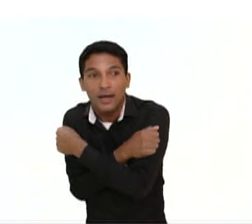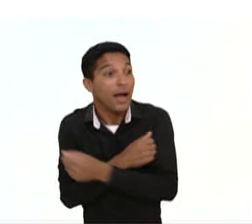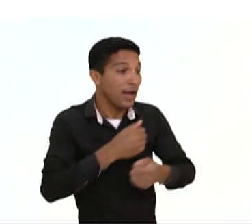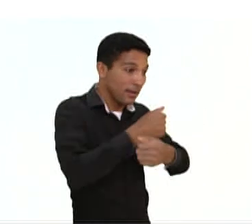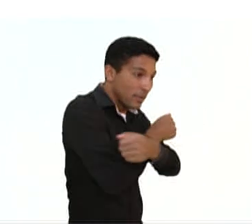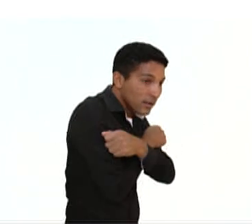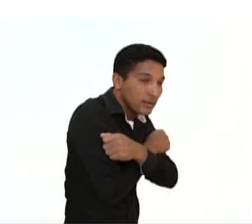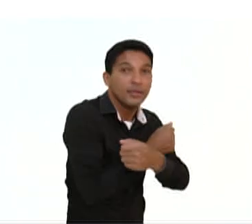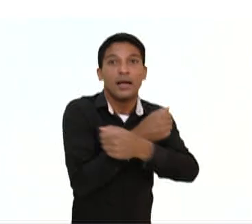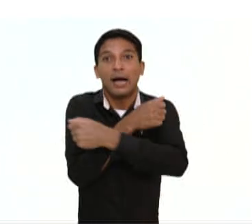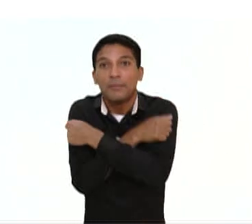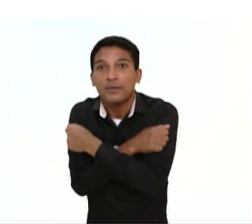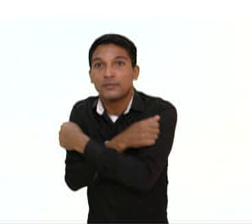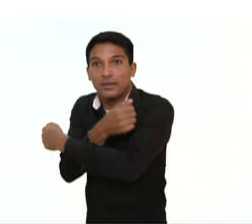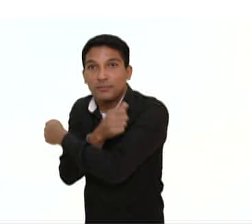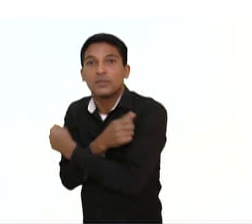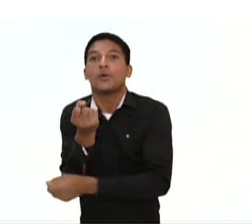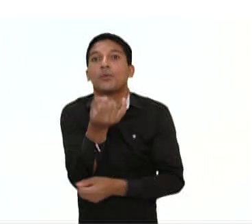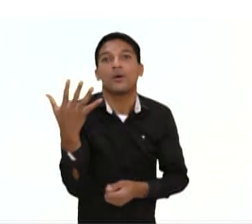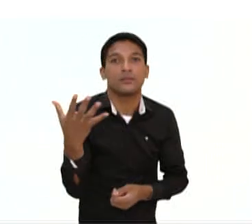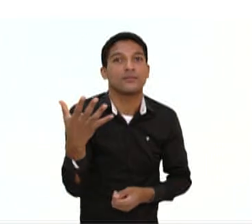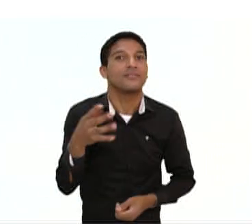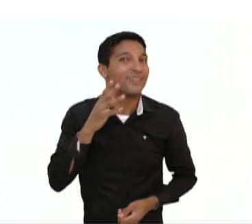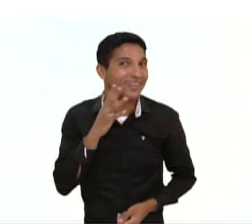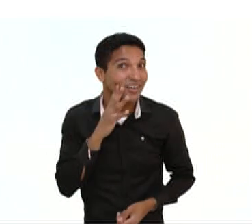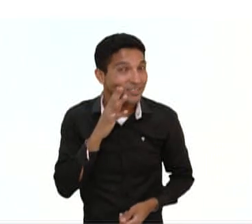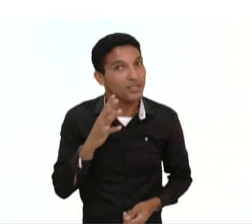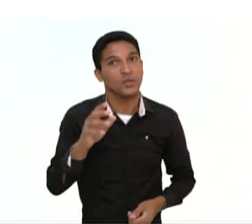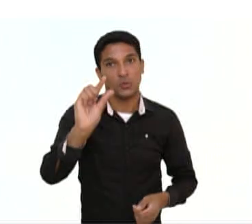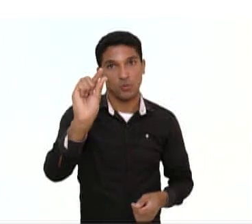acontecerão. Legal? Vou deixar aí vocês fazerem e já volto.